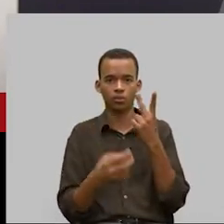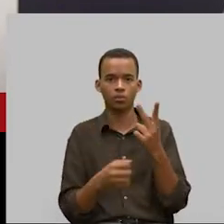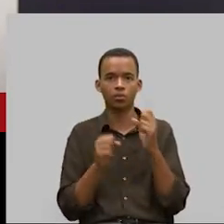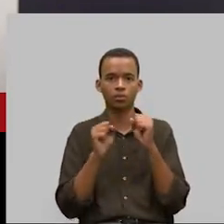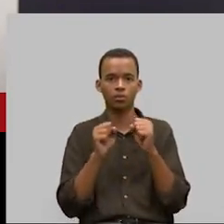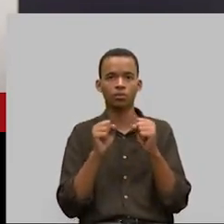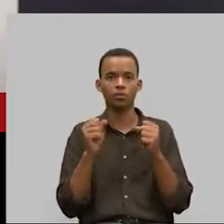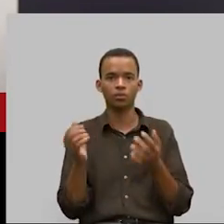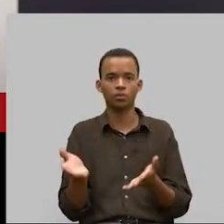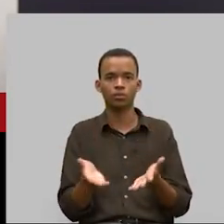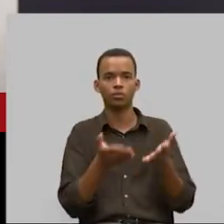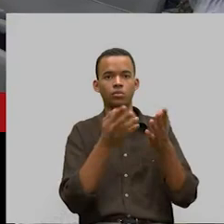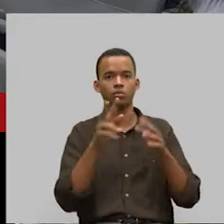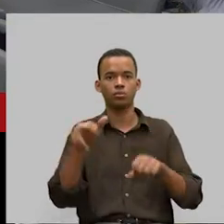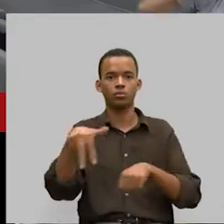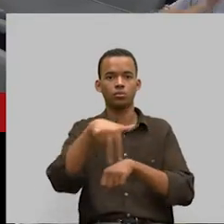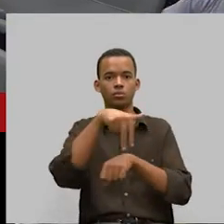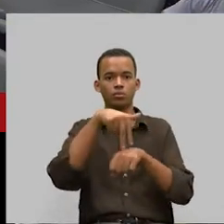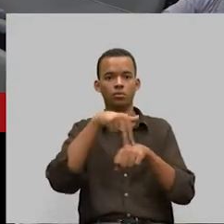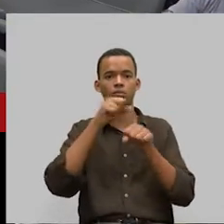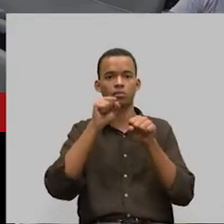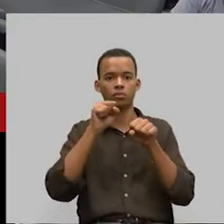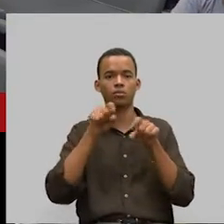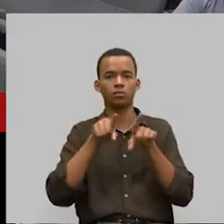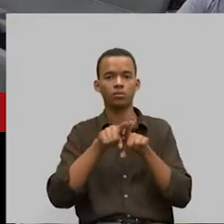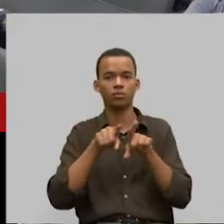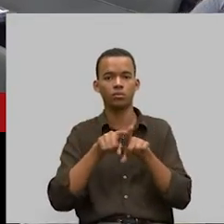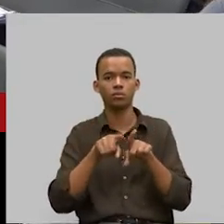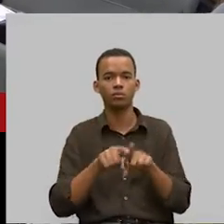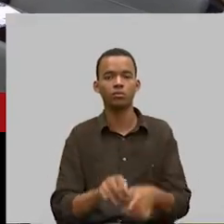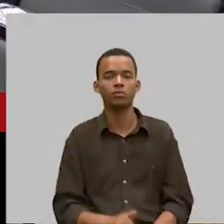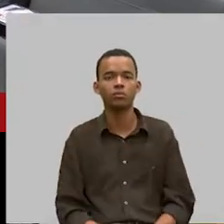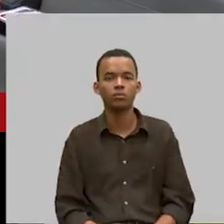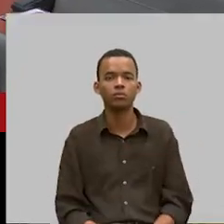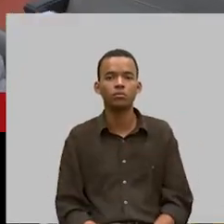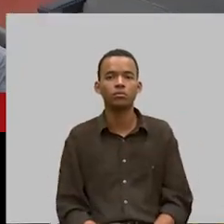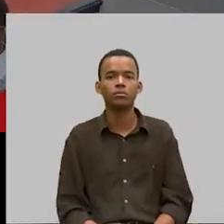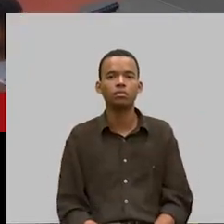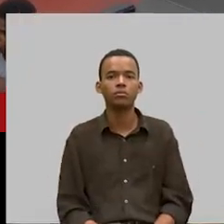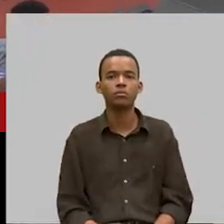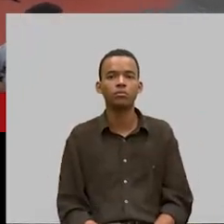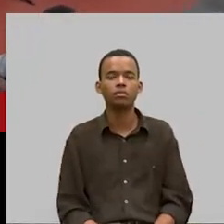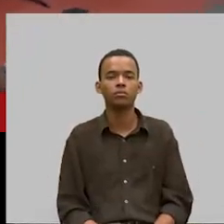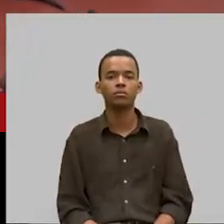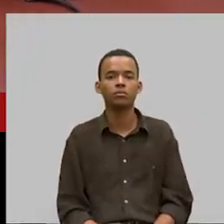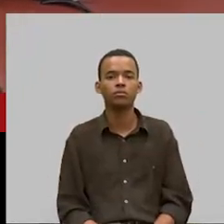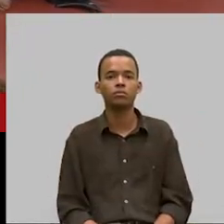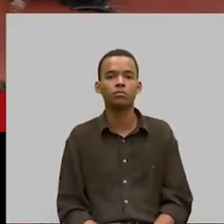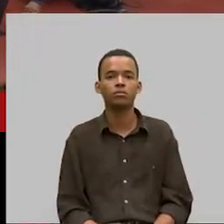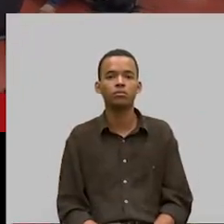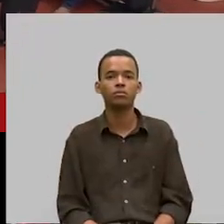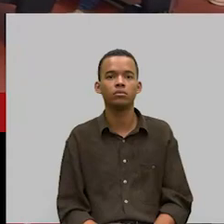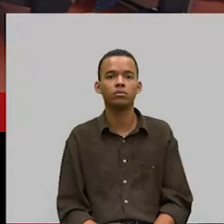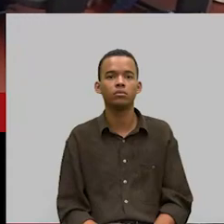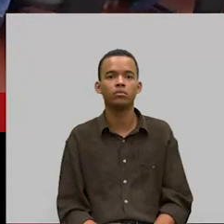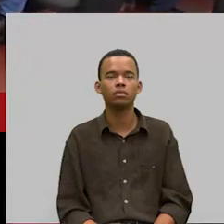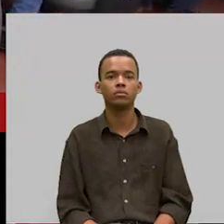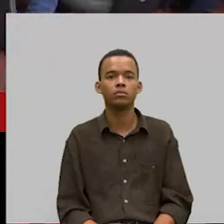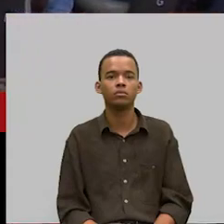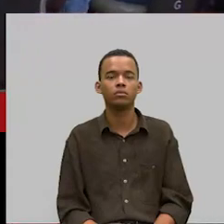vir aqui em cima também se quiser por favorina depois a Raí a Raísa pode